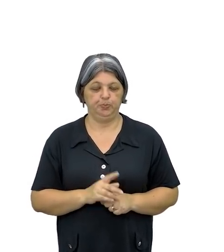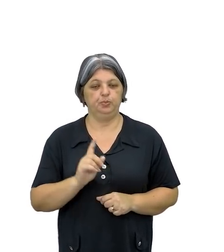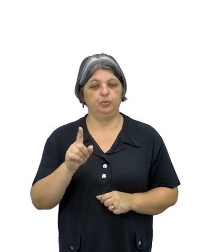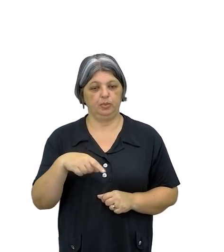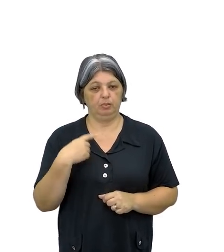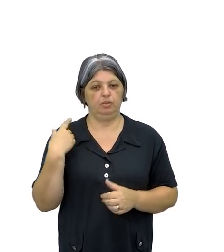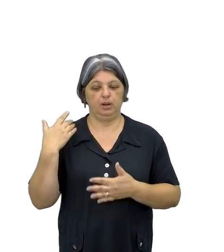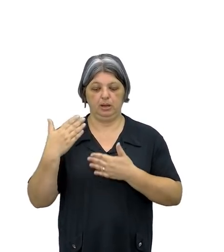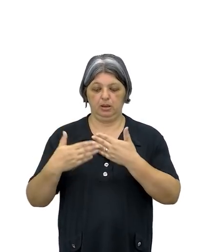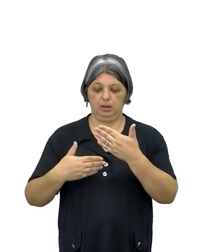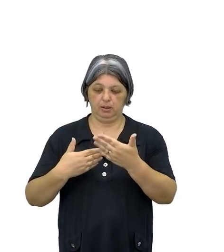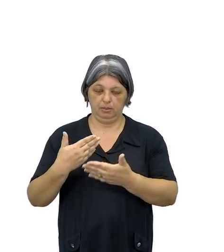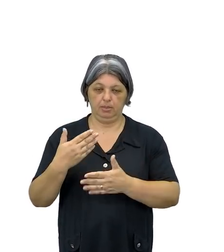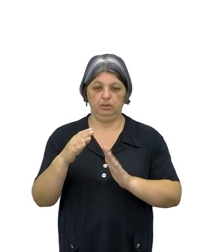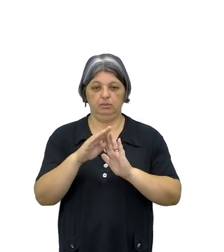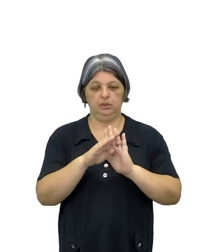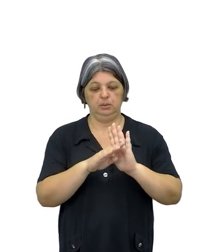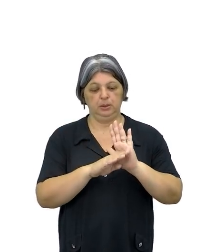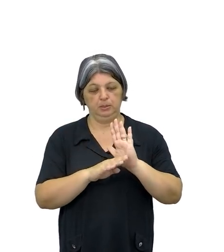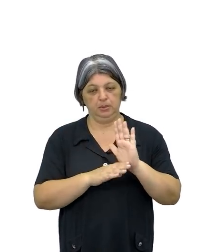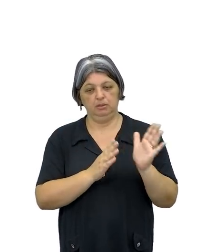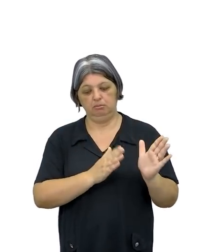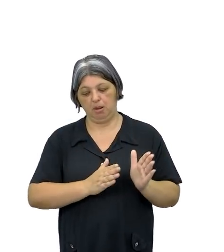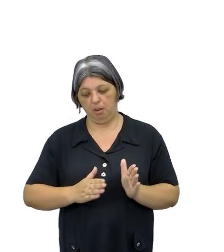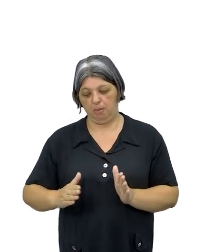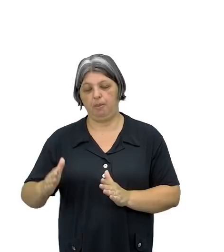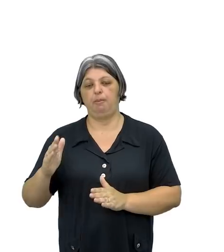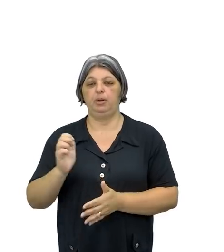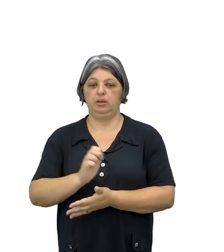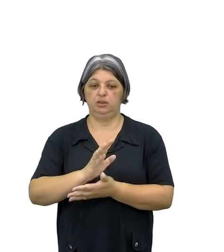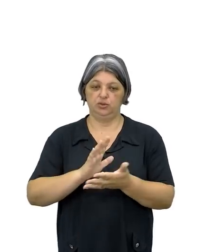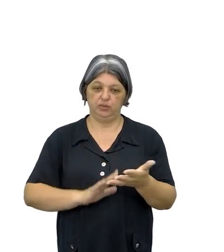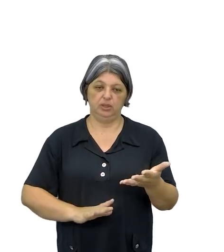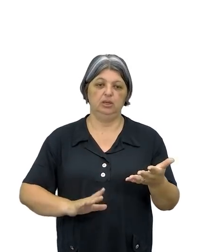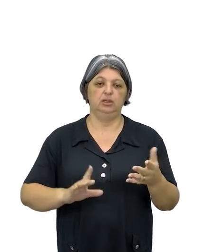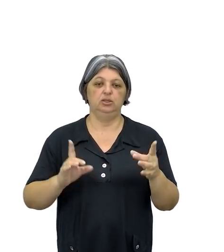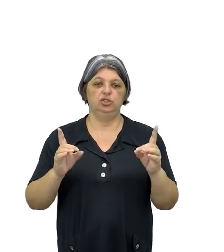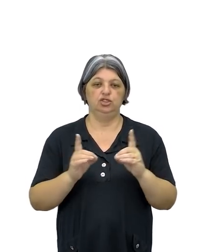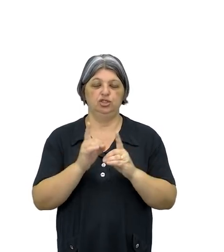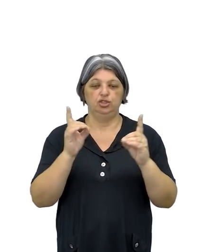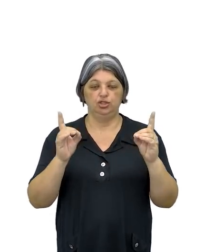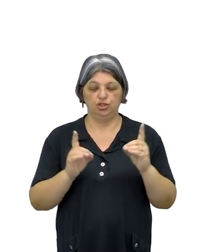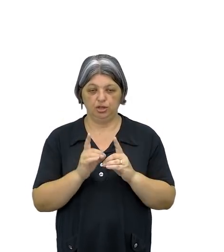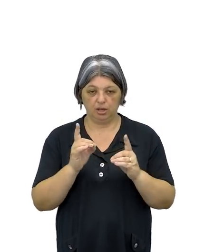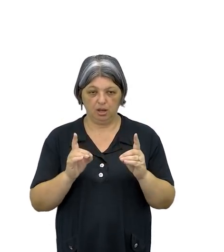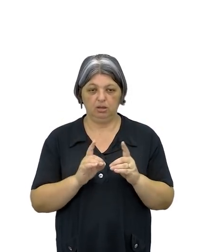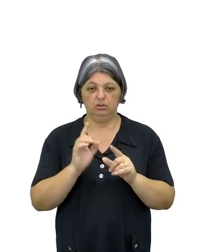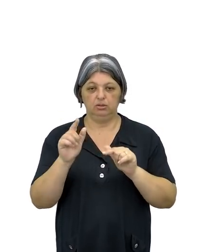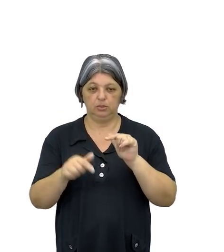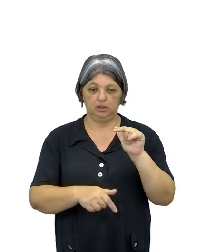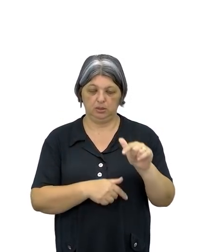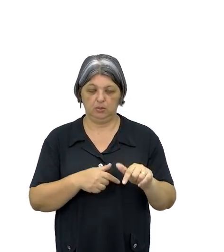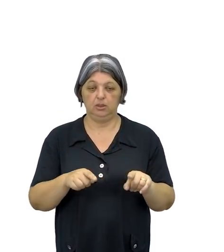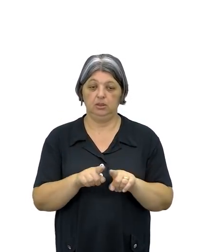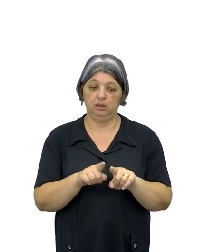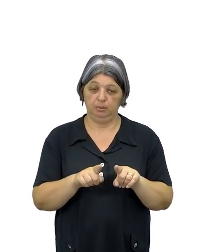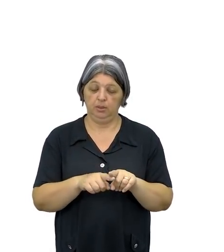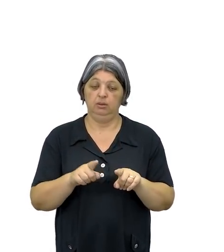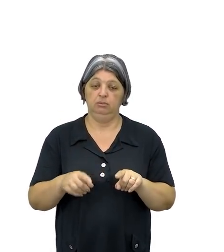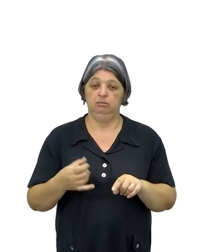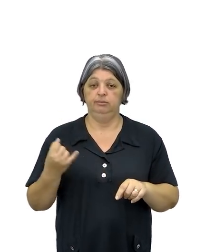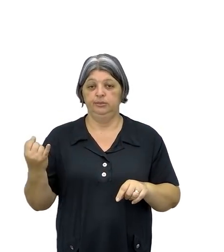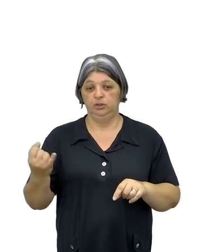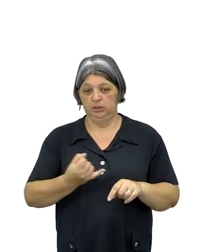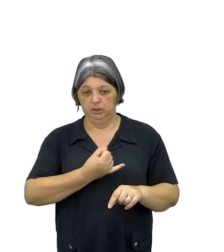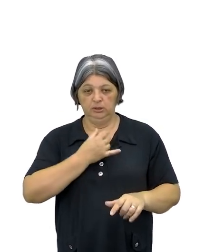uma sequência de atividade, uma sequência didática para trabalhar, o quanto é importante também dar as evolutivas para